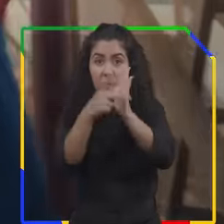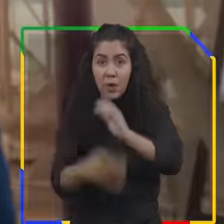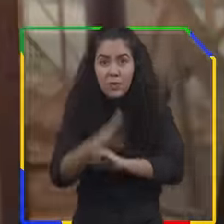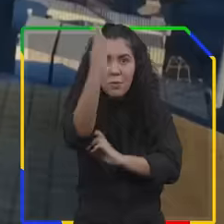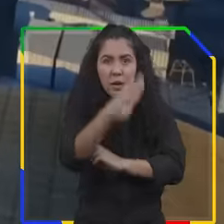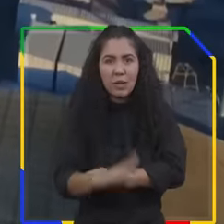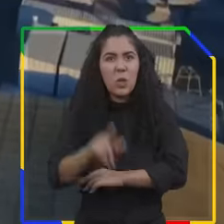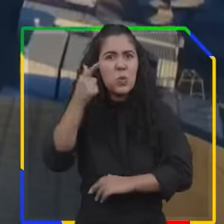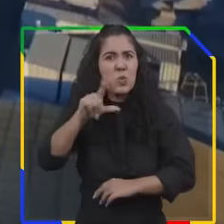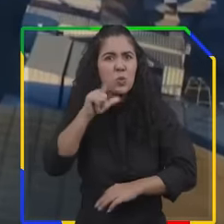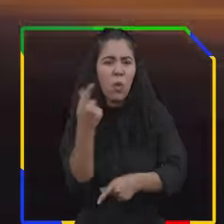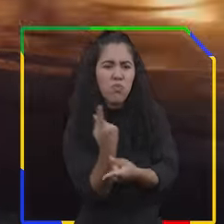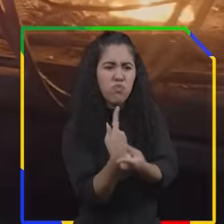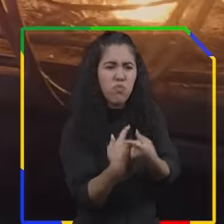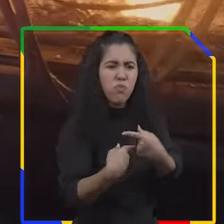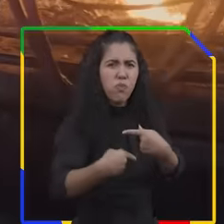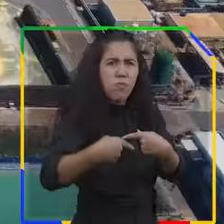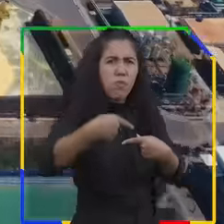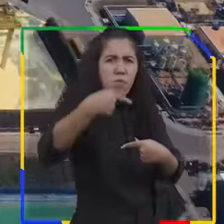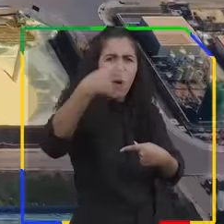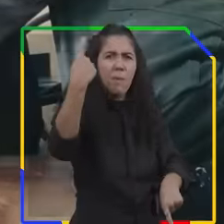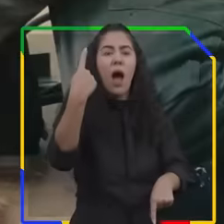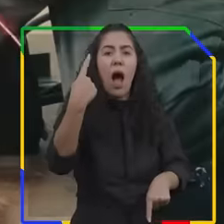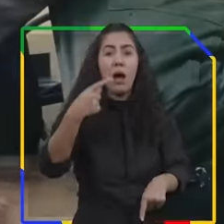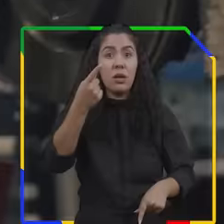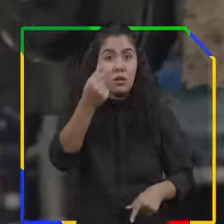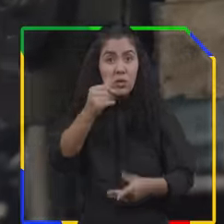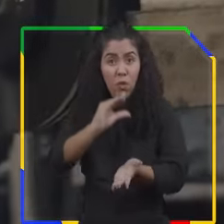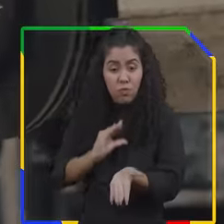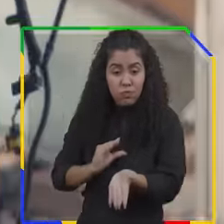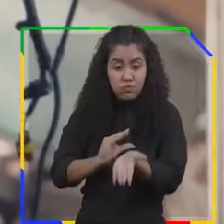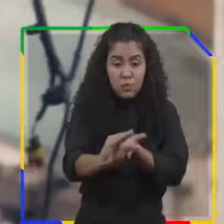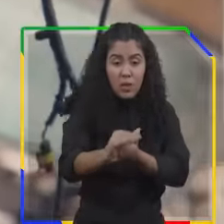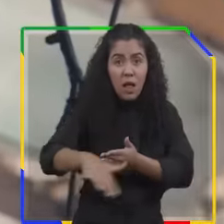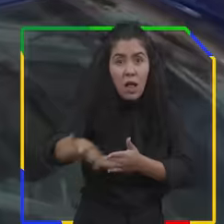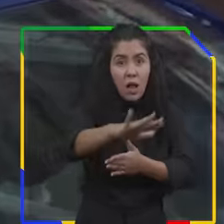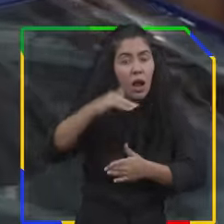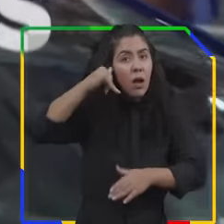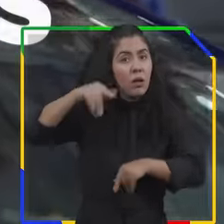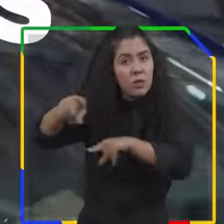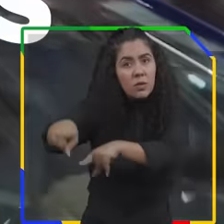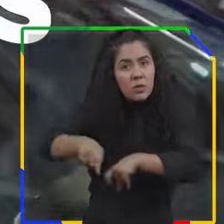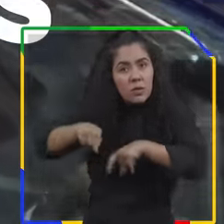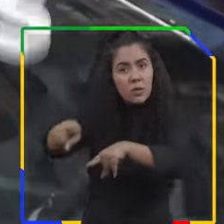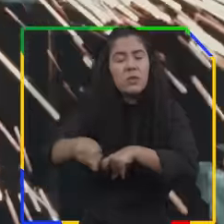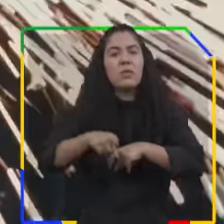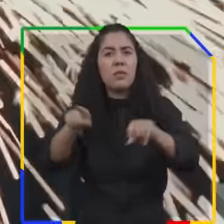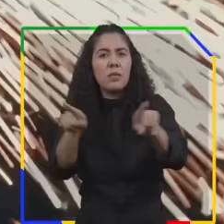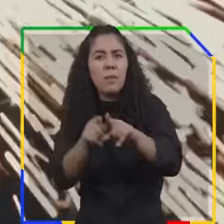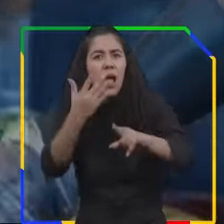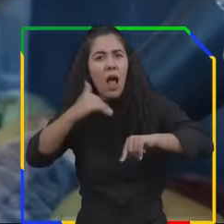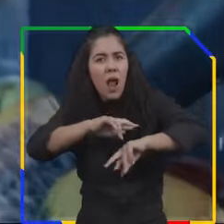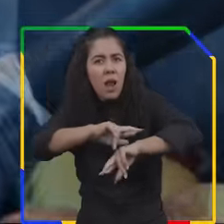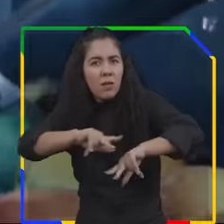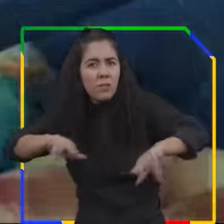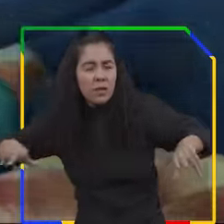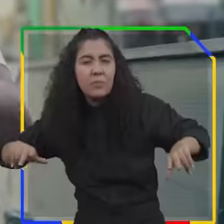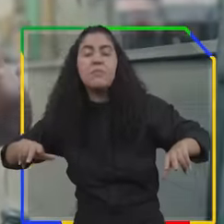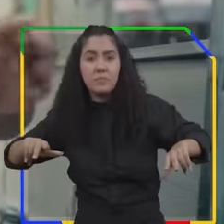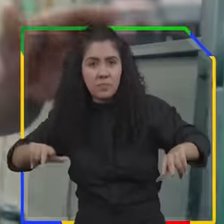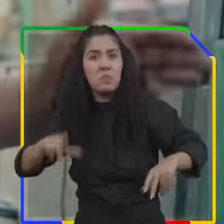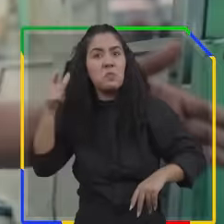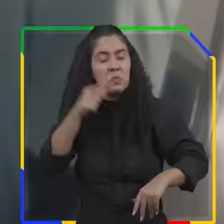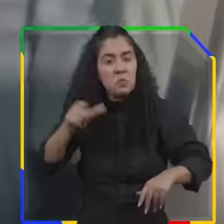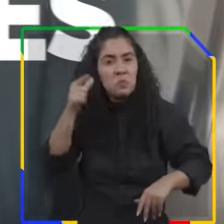está voltando a ser o motor do desenvolvimento. Com investimento recorde na indústria automobilística, de siderurgia, de alimentos